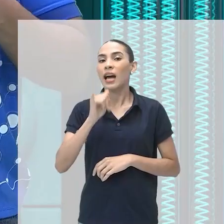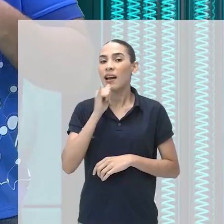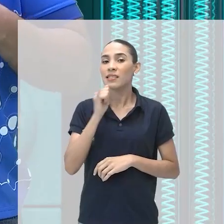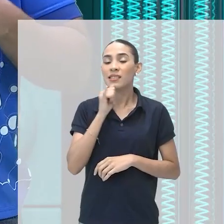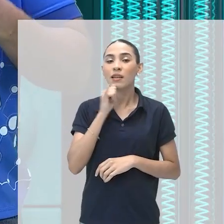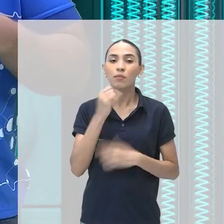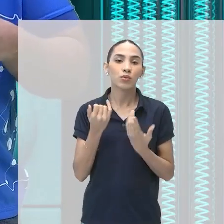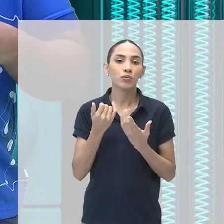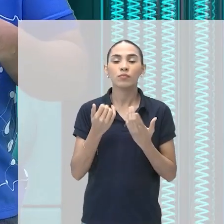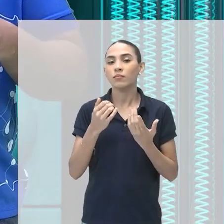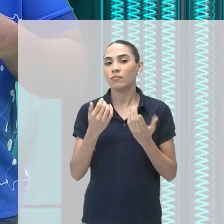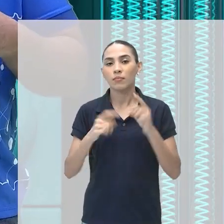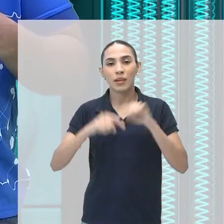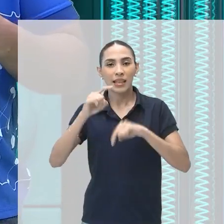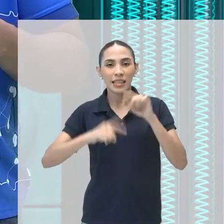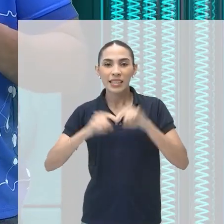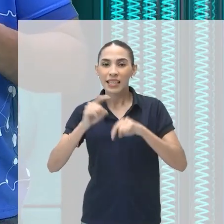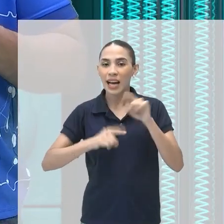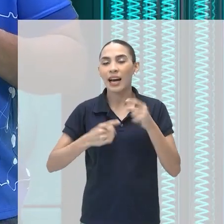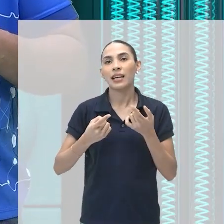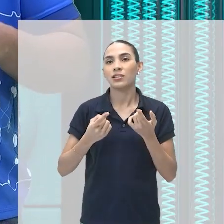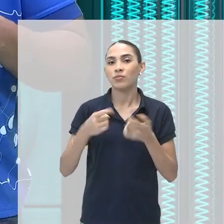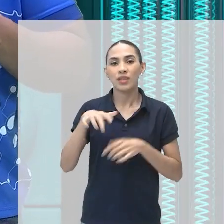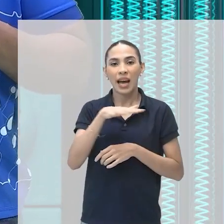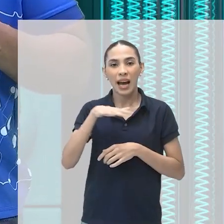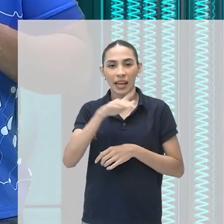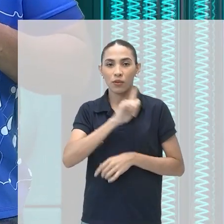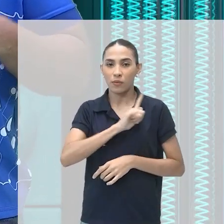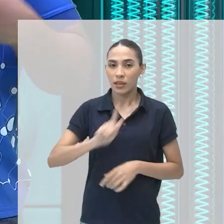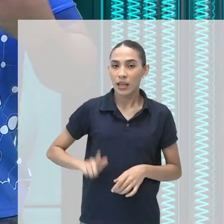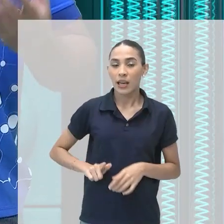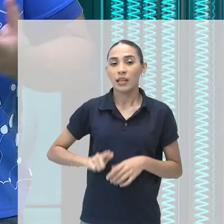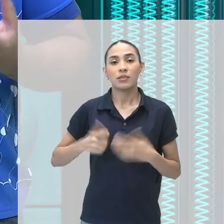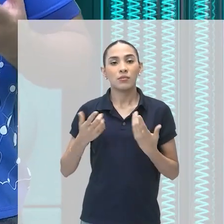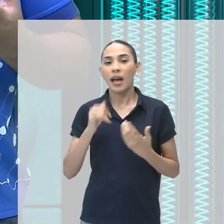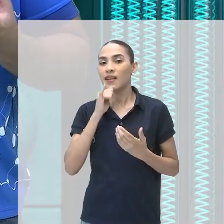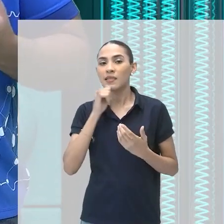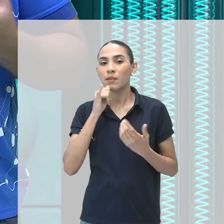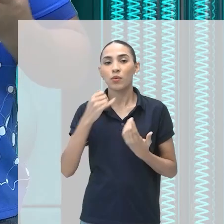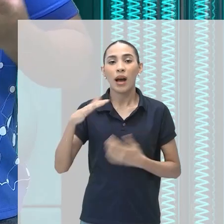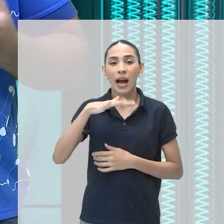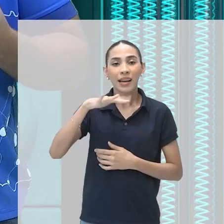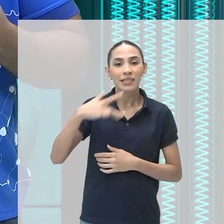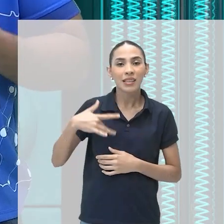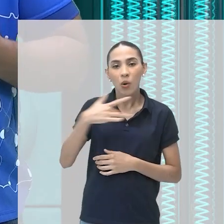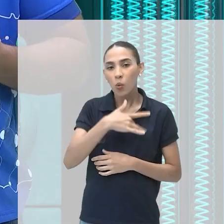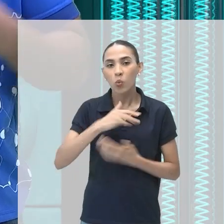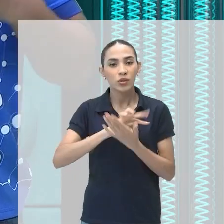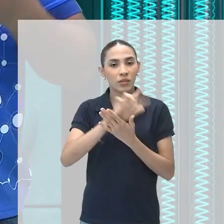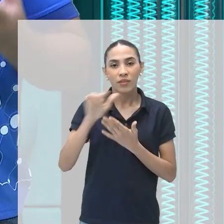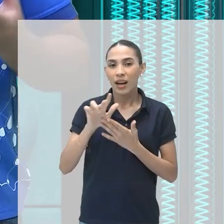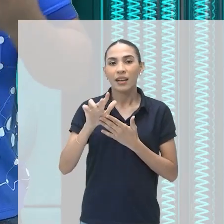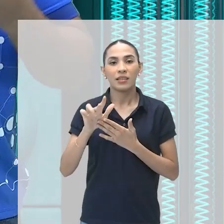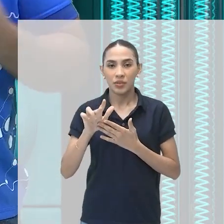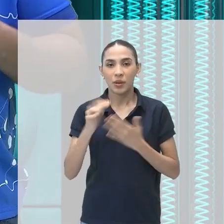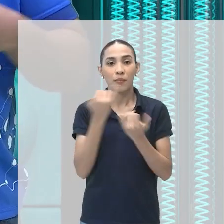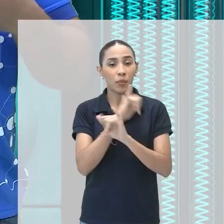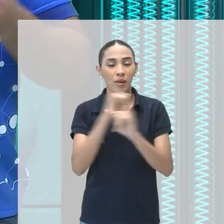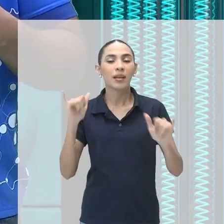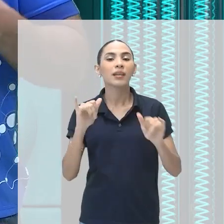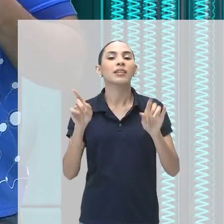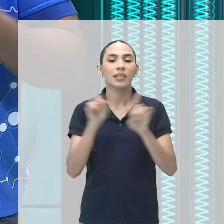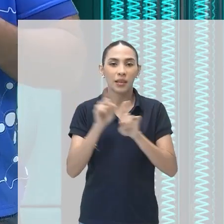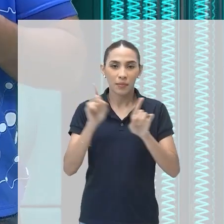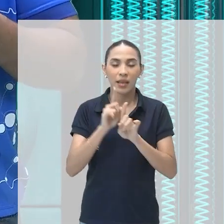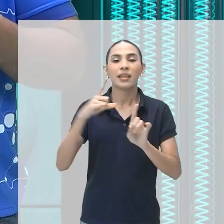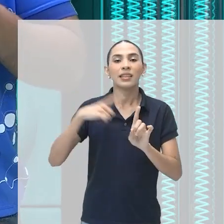governamentais, certo? Para promover campanhas de saúde, para promover ações solidárias diversas também. As propagandas, elas